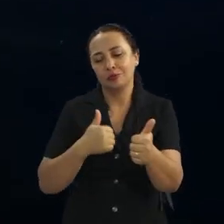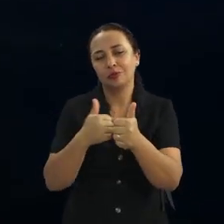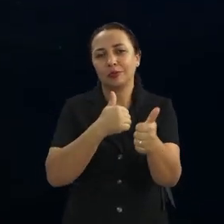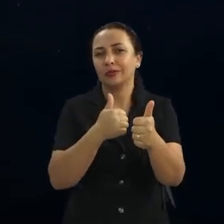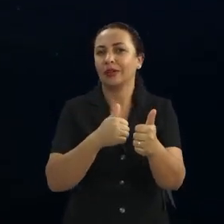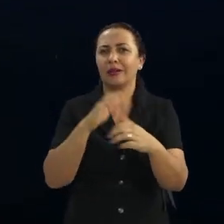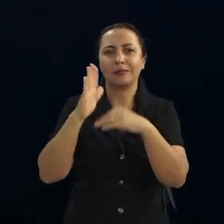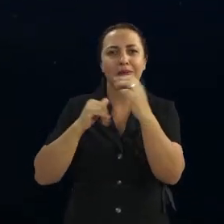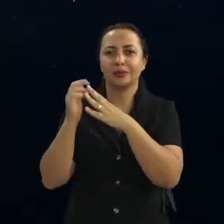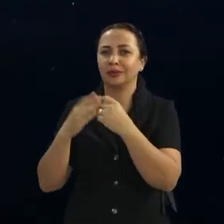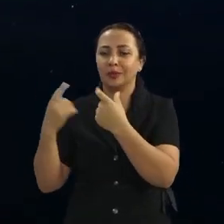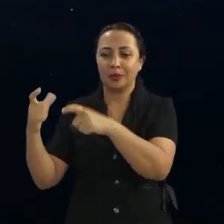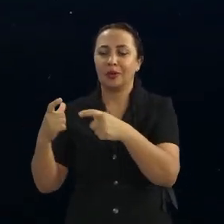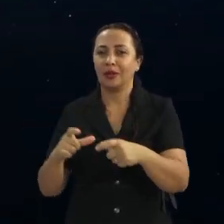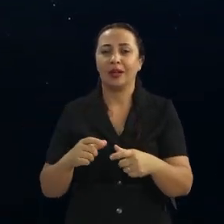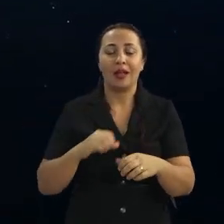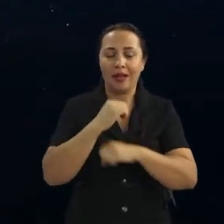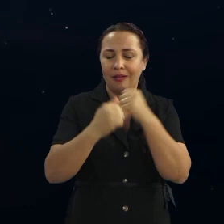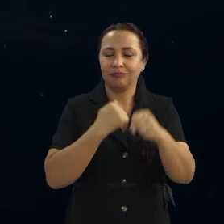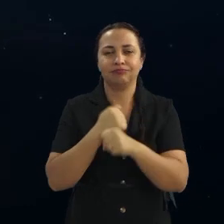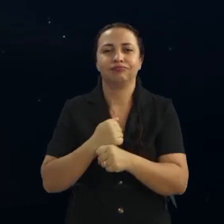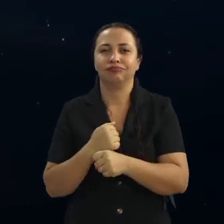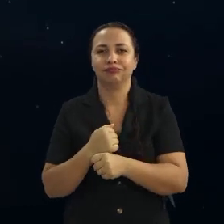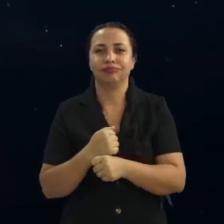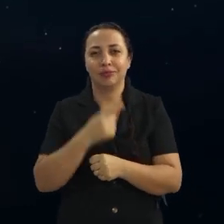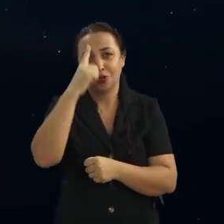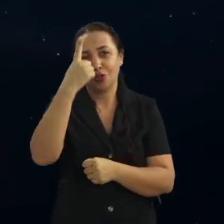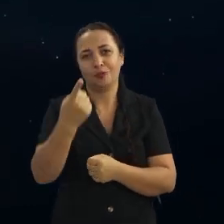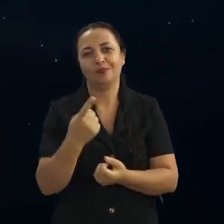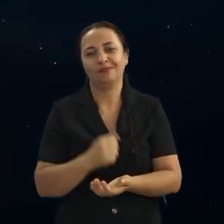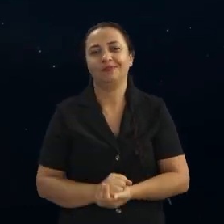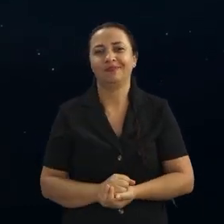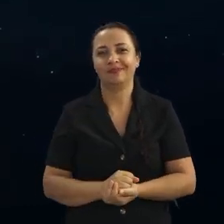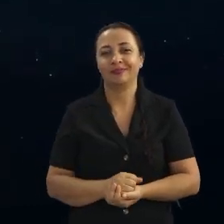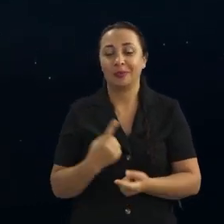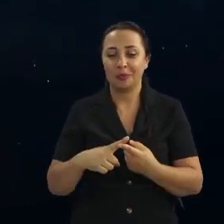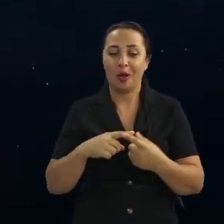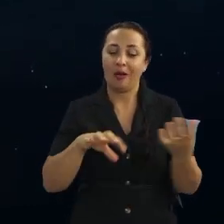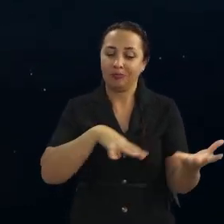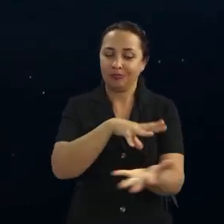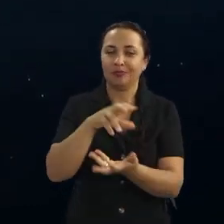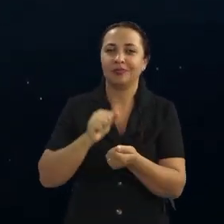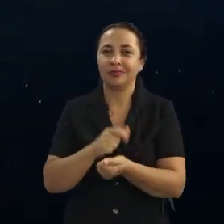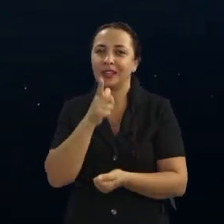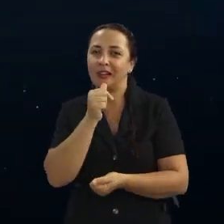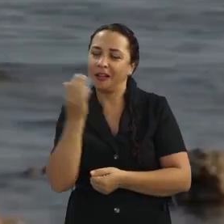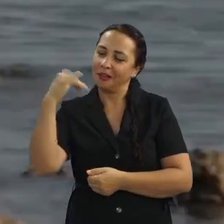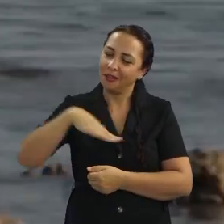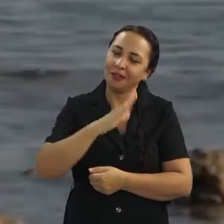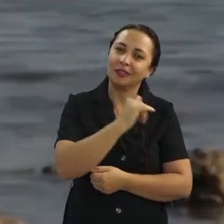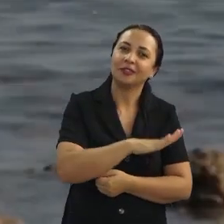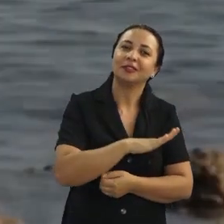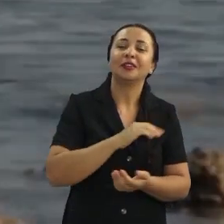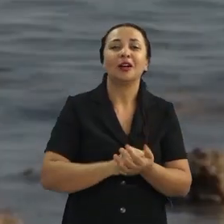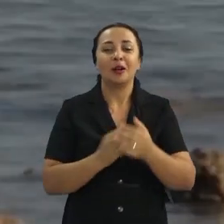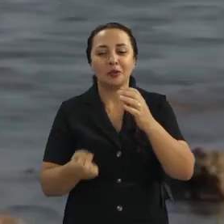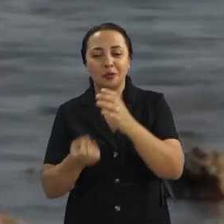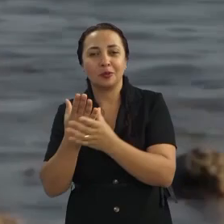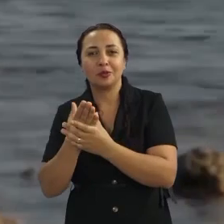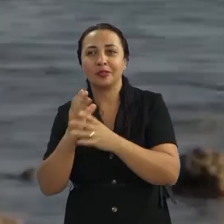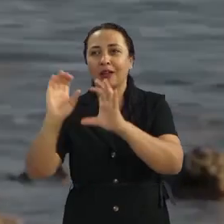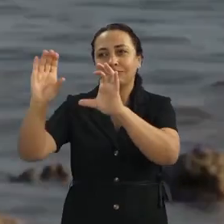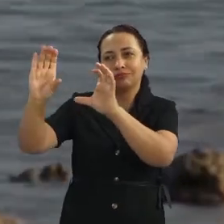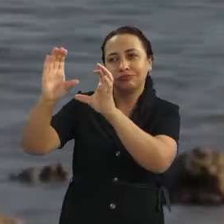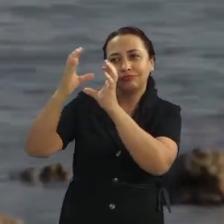pode ser seguido em praticamente qualquer momento do ano né porque esse planeta é um planeta oceano ele vem aí né